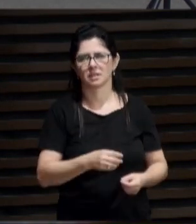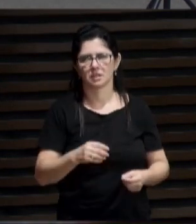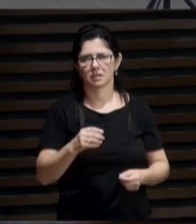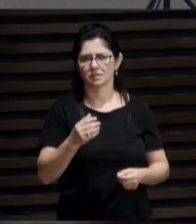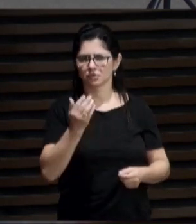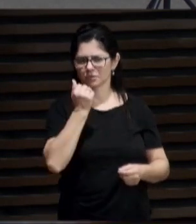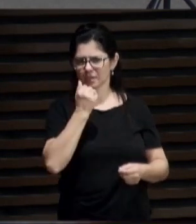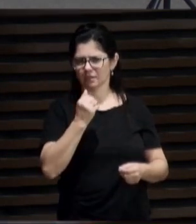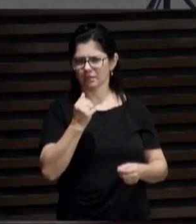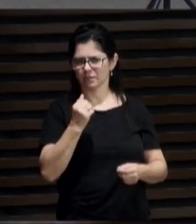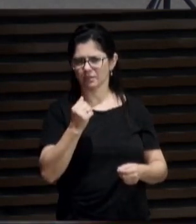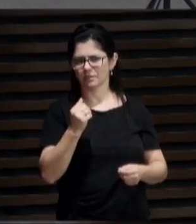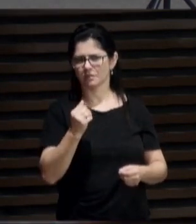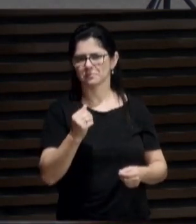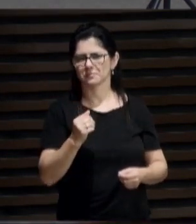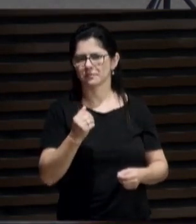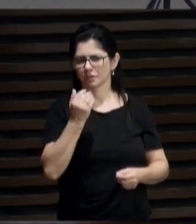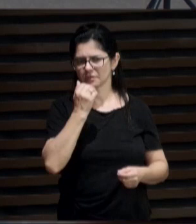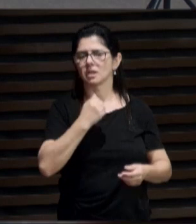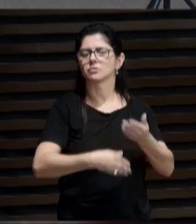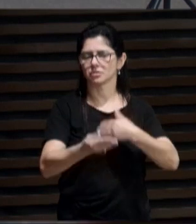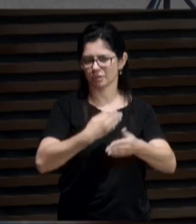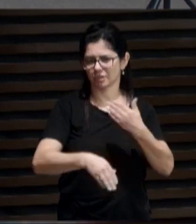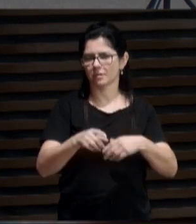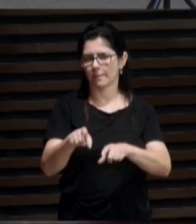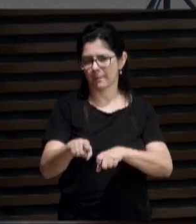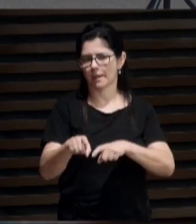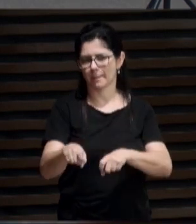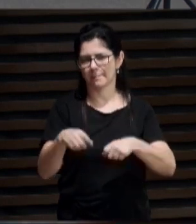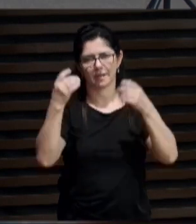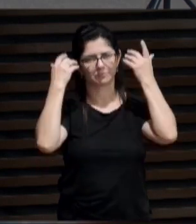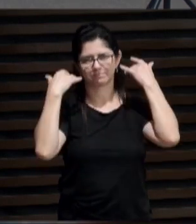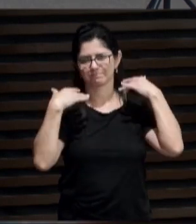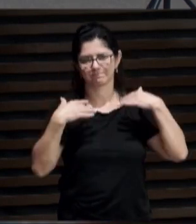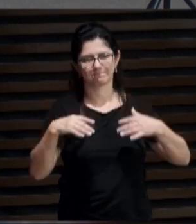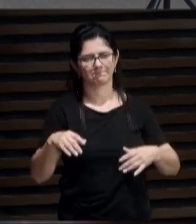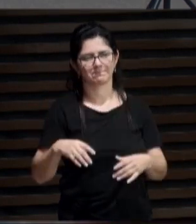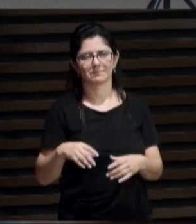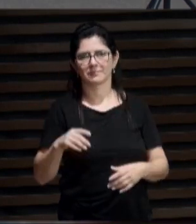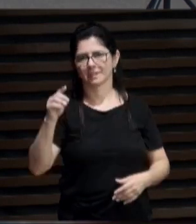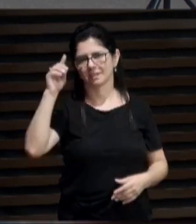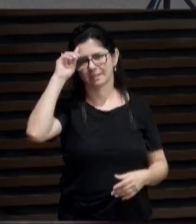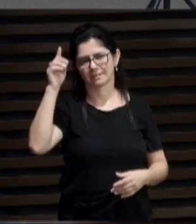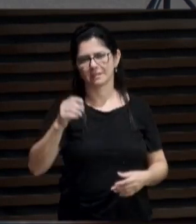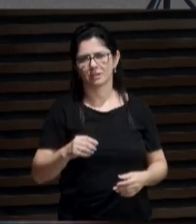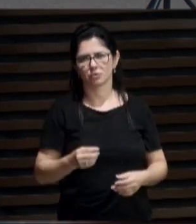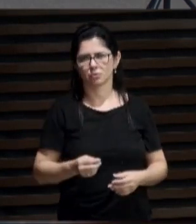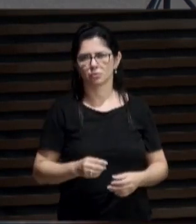de tua vida. Ela produzirá também cardos e abrolhos, e tu comerás a erva do